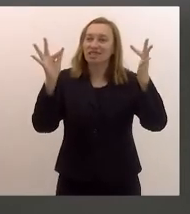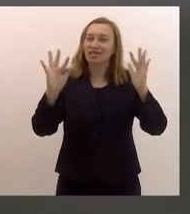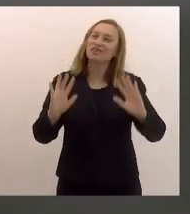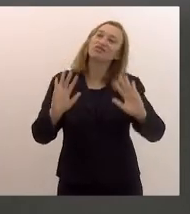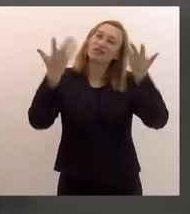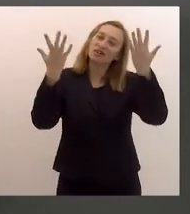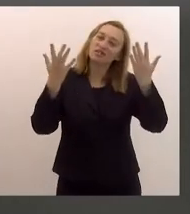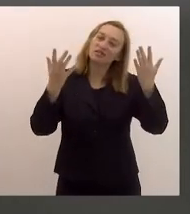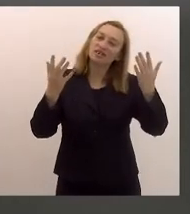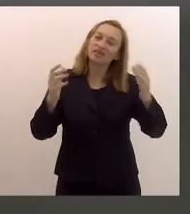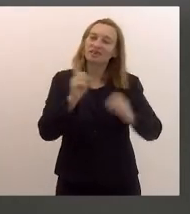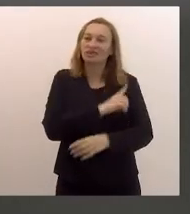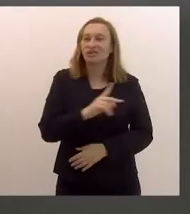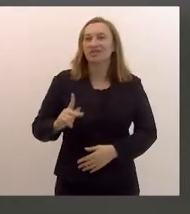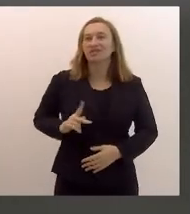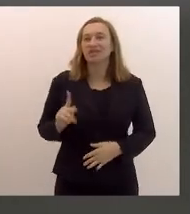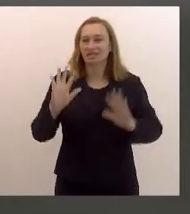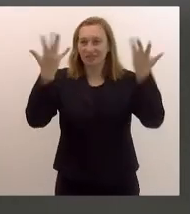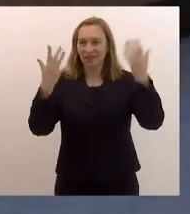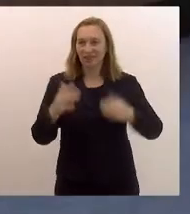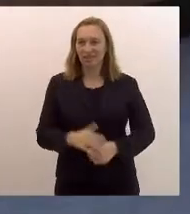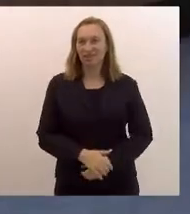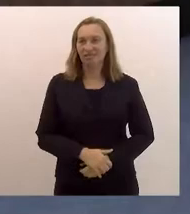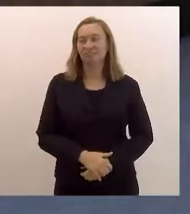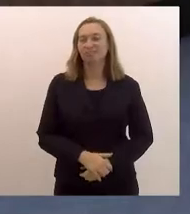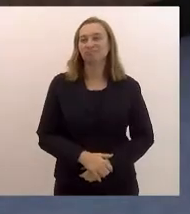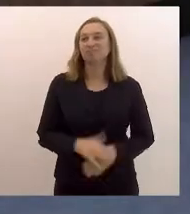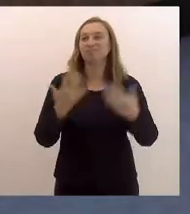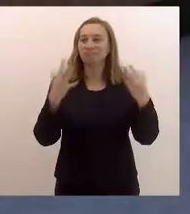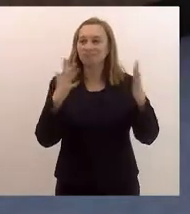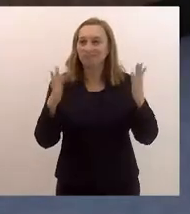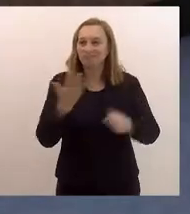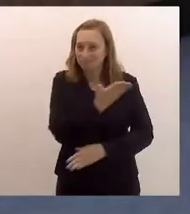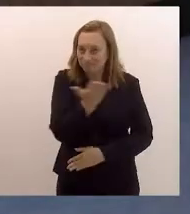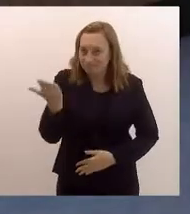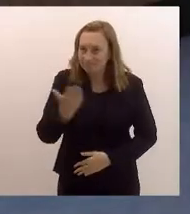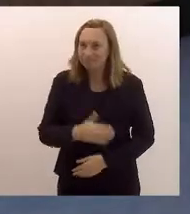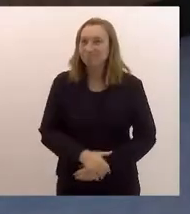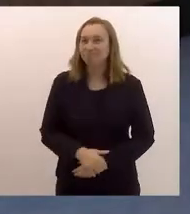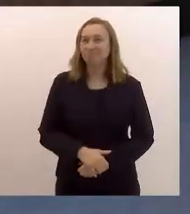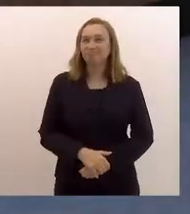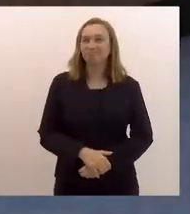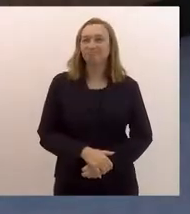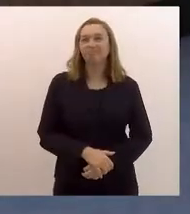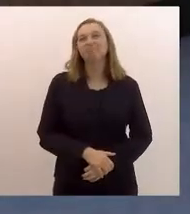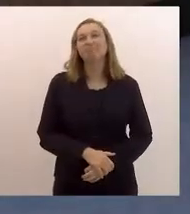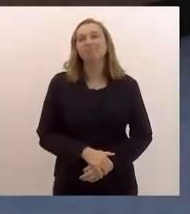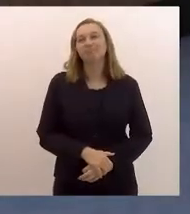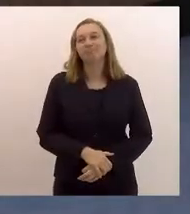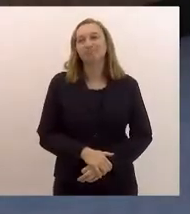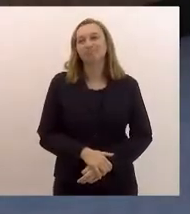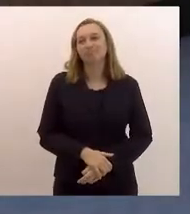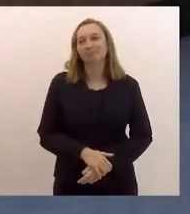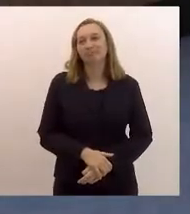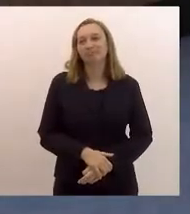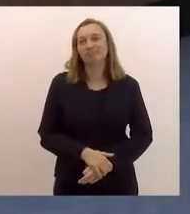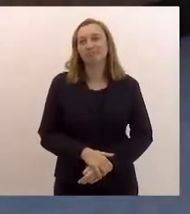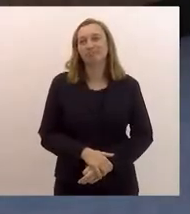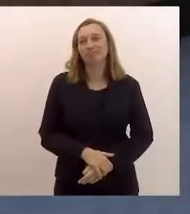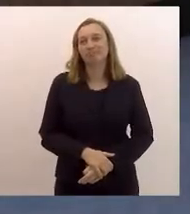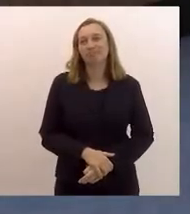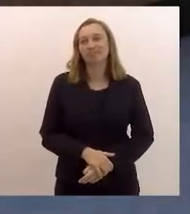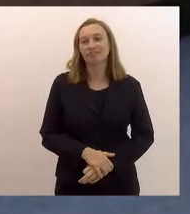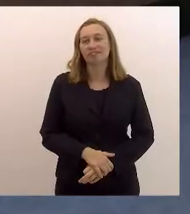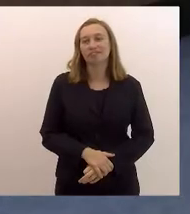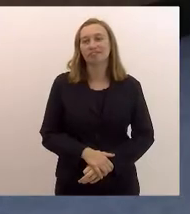Defensoria Pública viva aos defensores públicos parabéns a vocês a o calçamento o